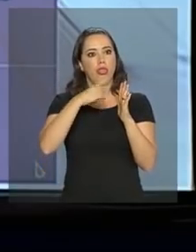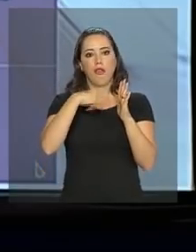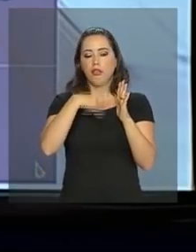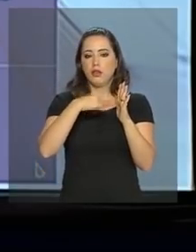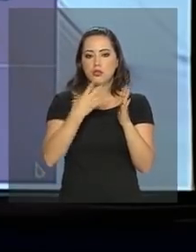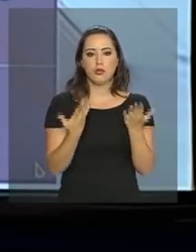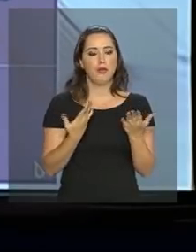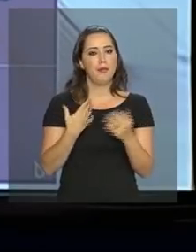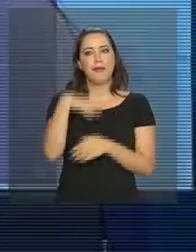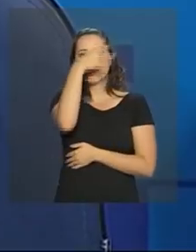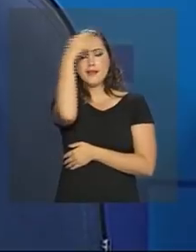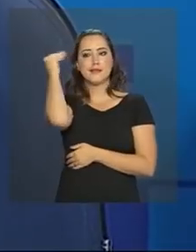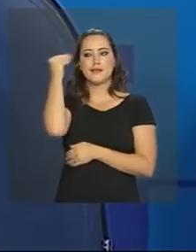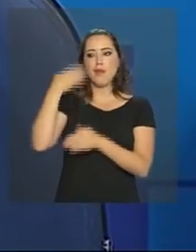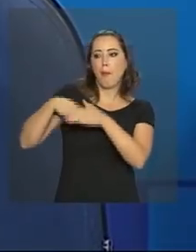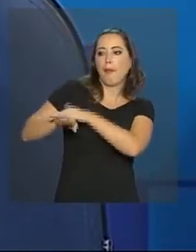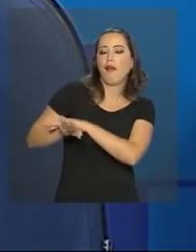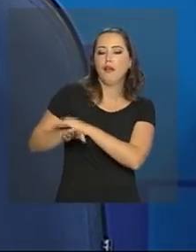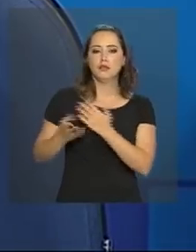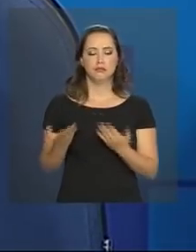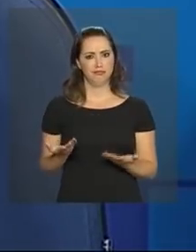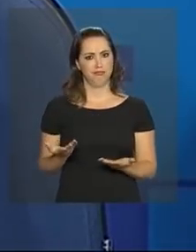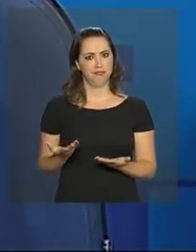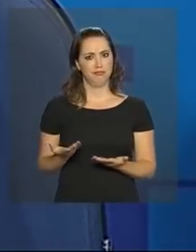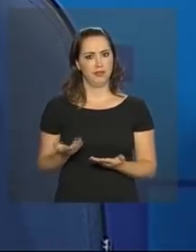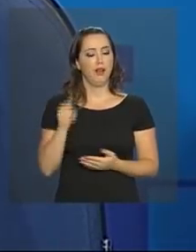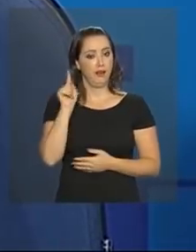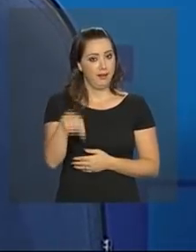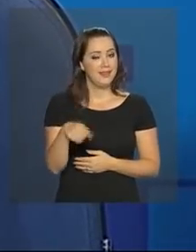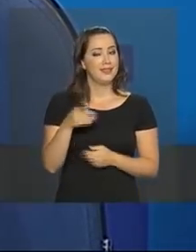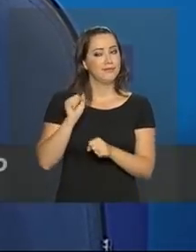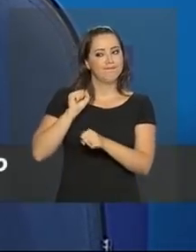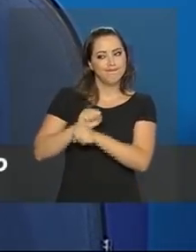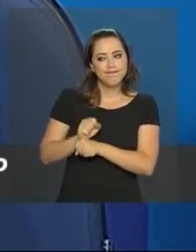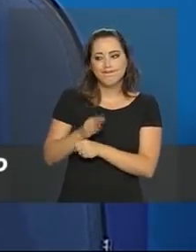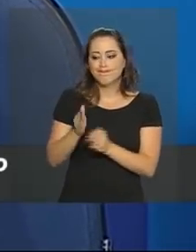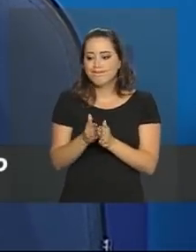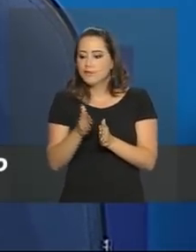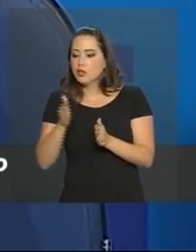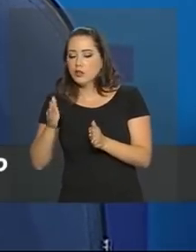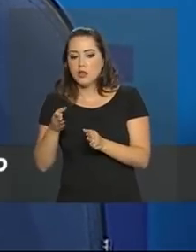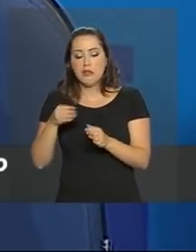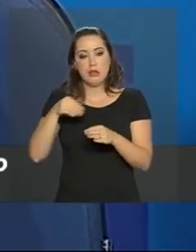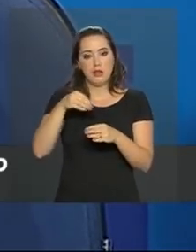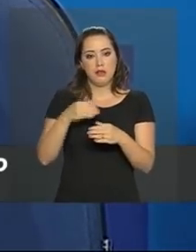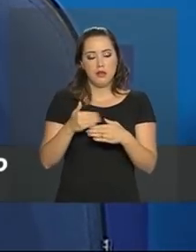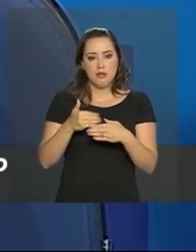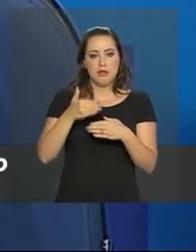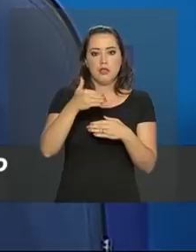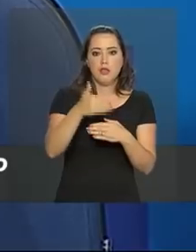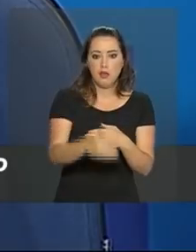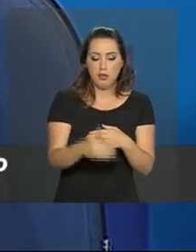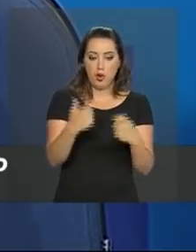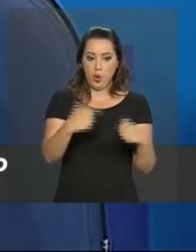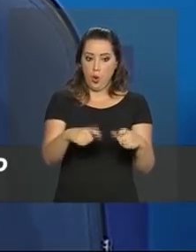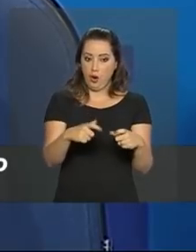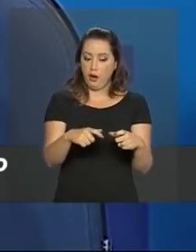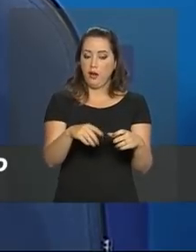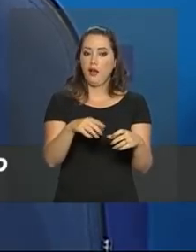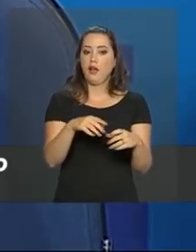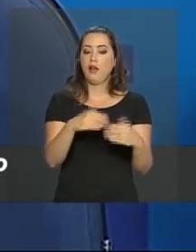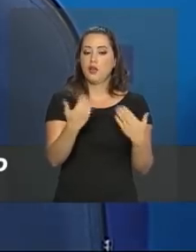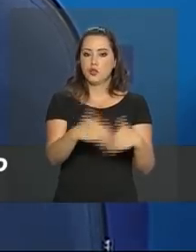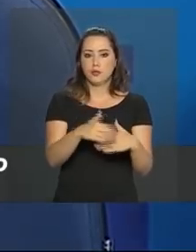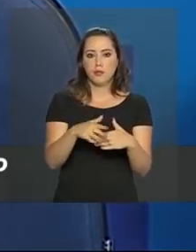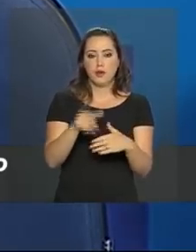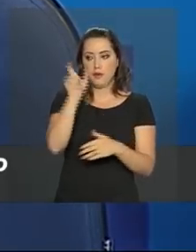botão esqueci a carteira de identidade você vai aguardar ali do lado de dentro dá pra dar do exame aguardar